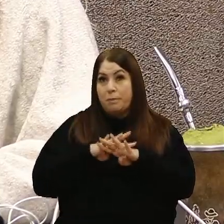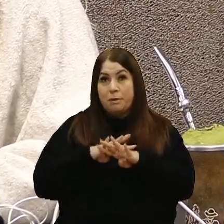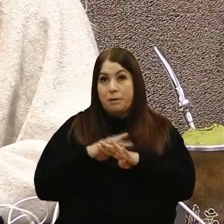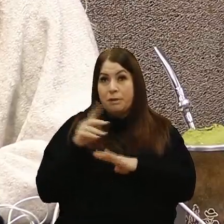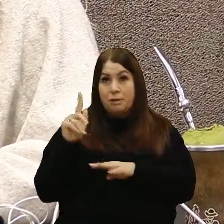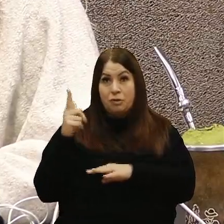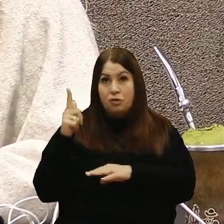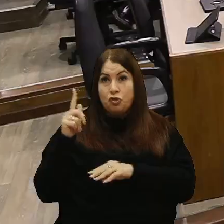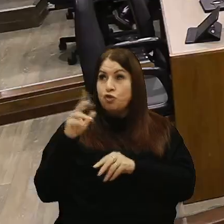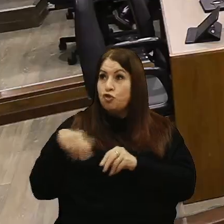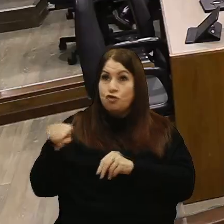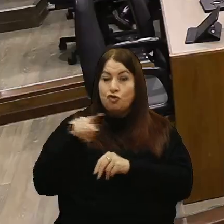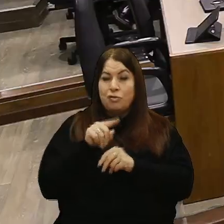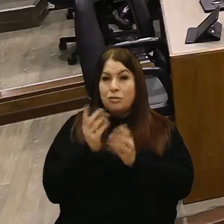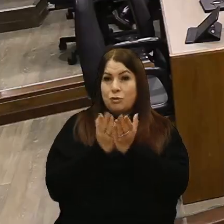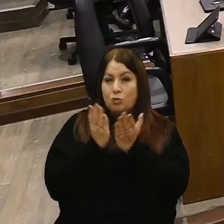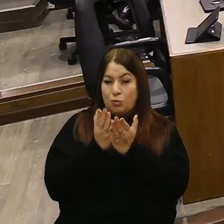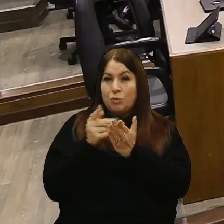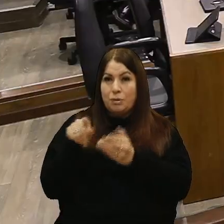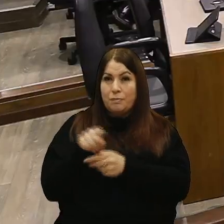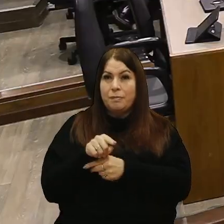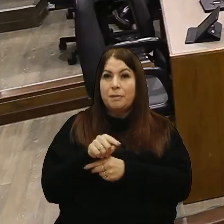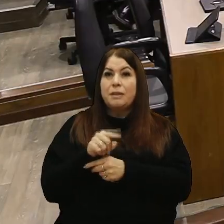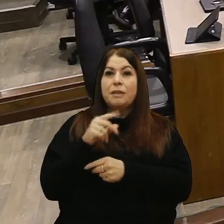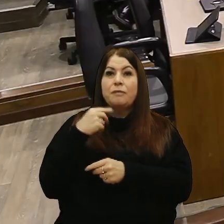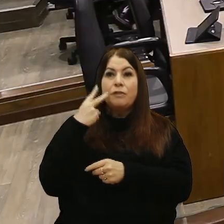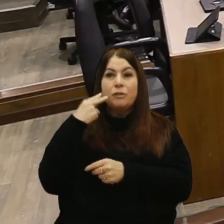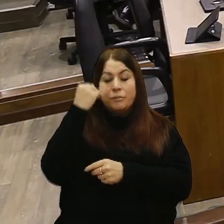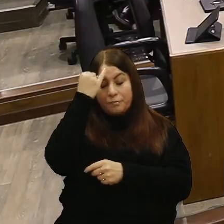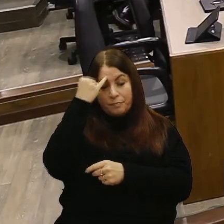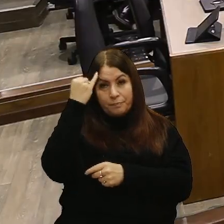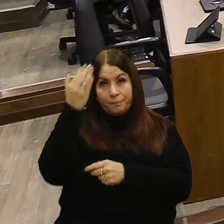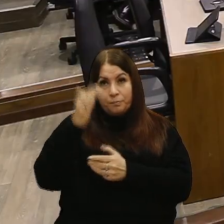geólogo. Obrigado, vereador Fantinel. Vereador D'Ambrós.